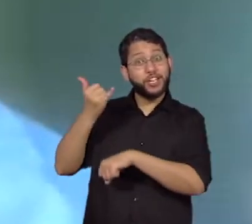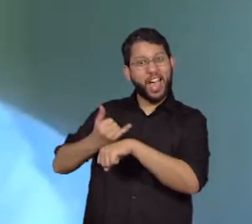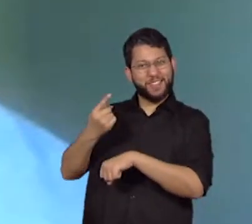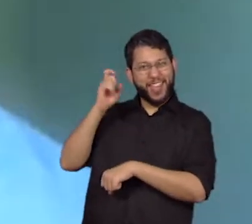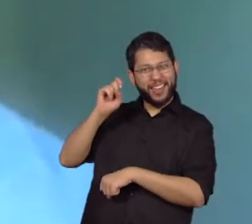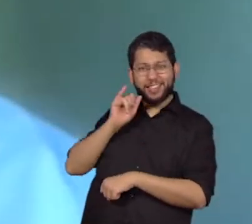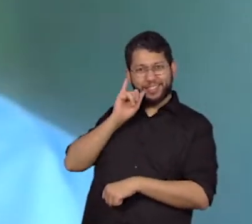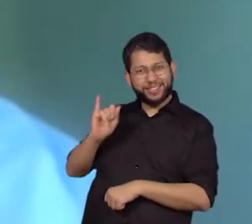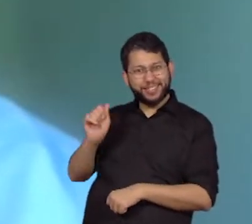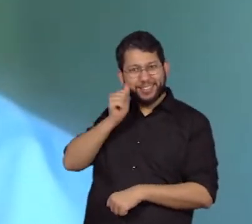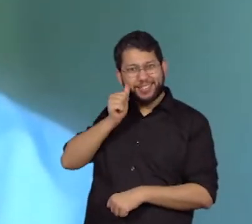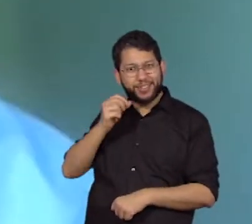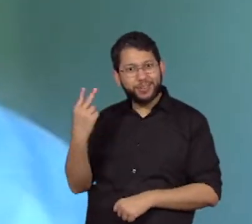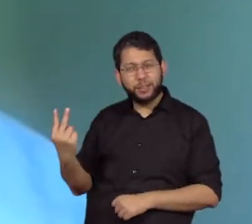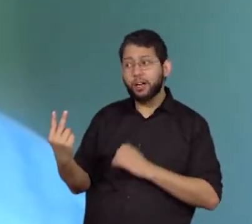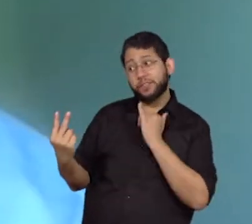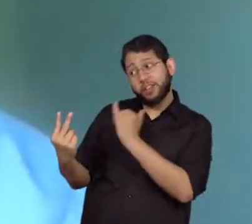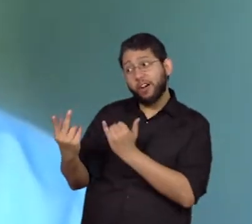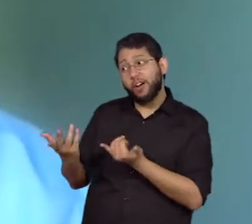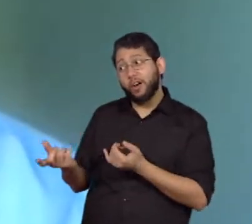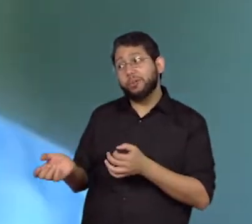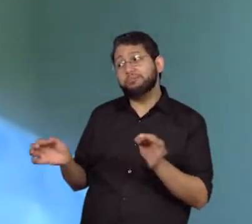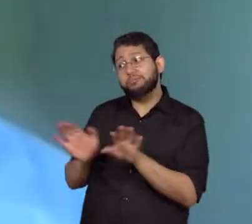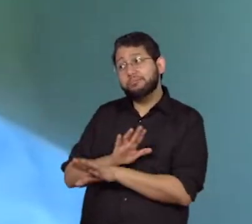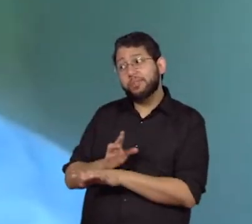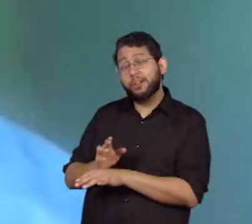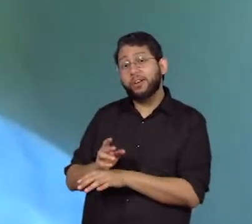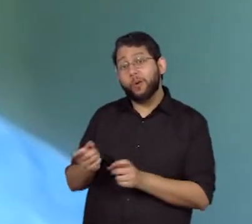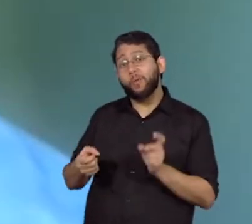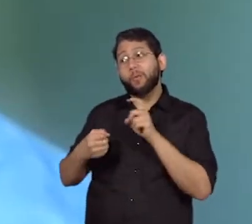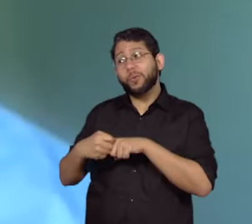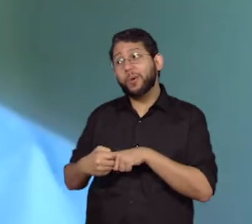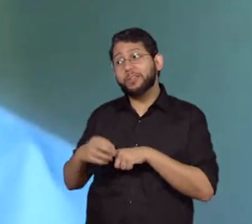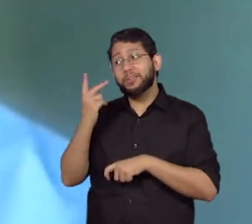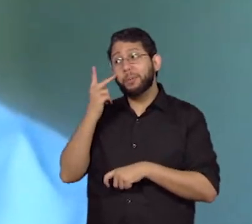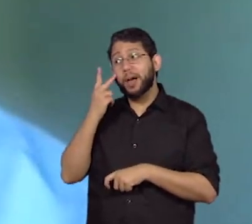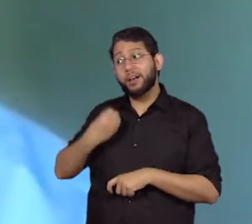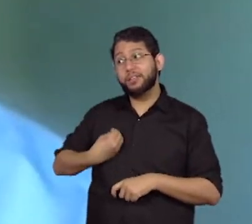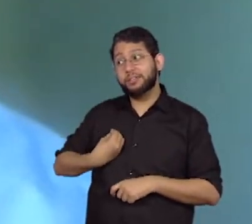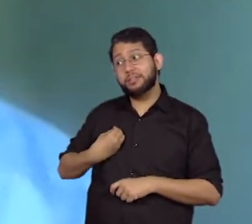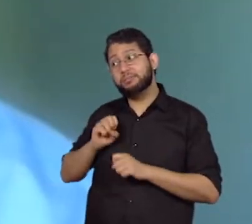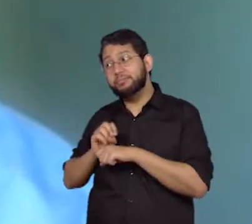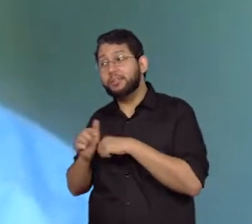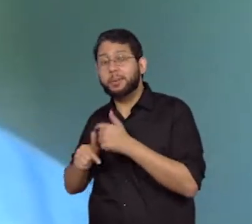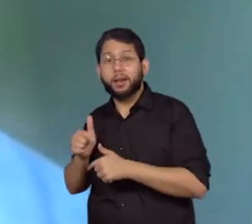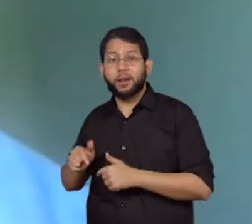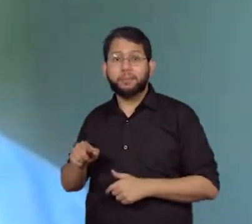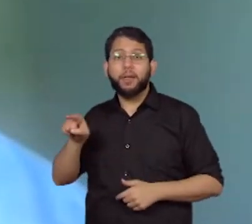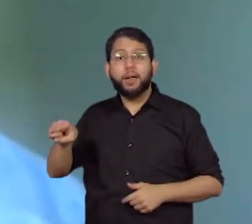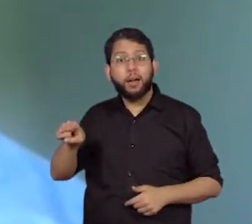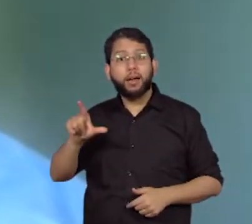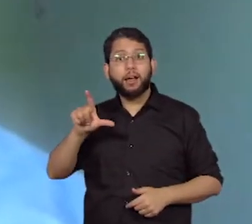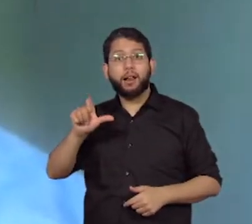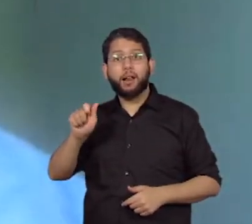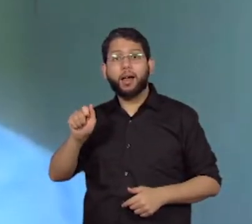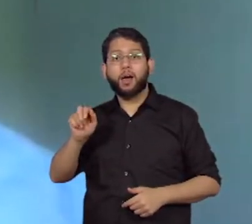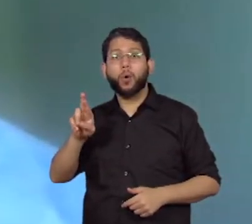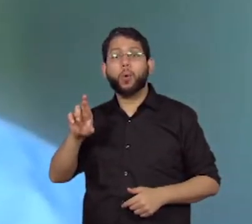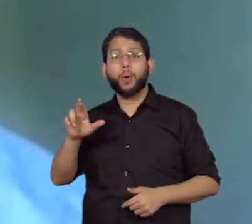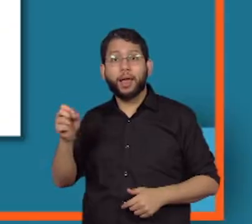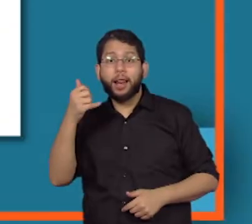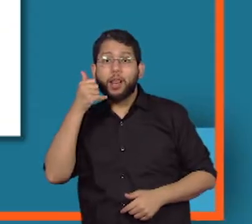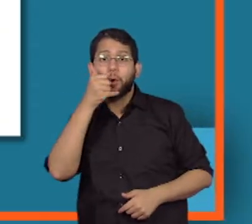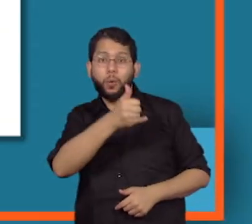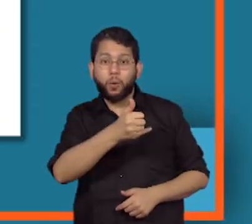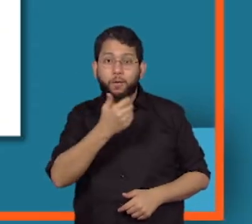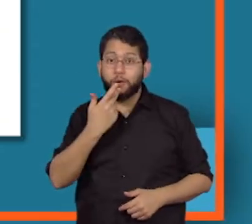eu fiquei quase 2 anos no agora, a Laura me ligou. Eu falava com ela, né? Ela falou, olha, Gui, estou indo trabalhar na